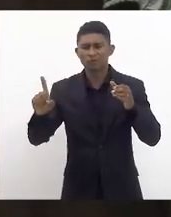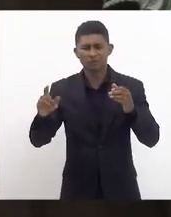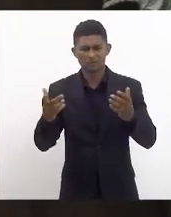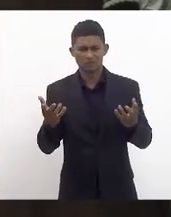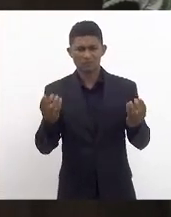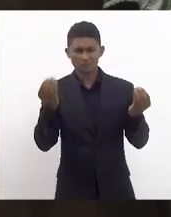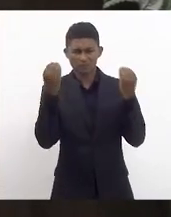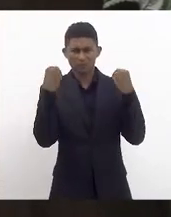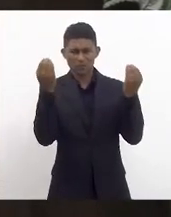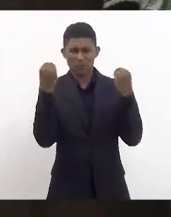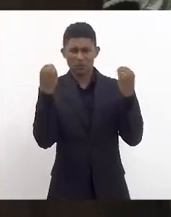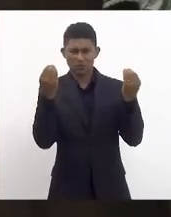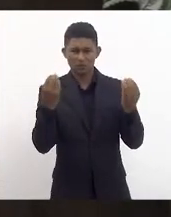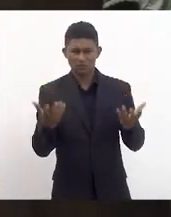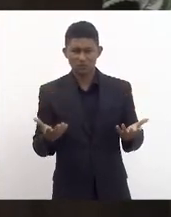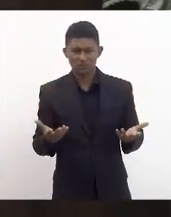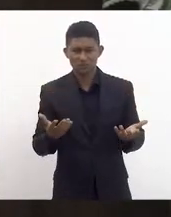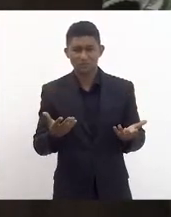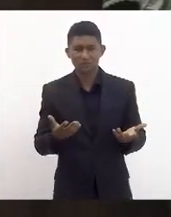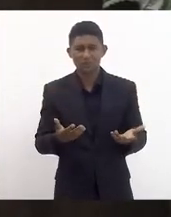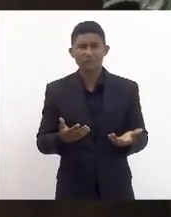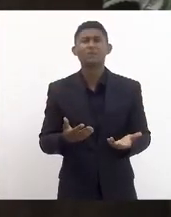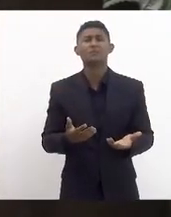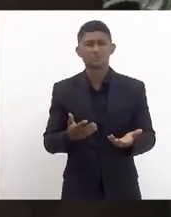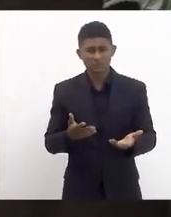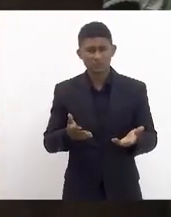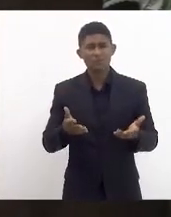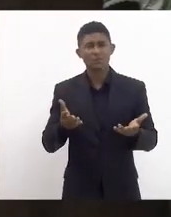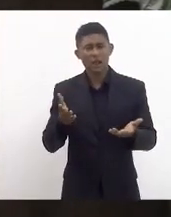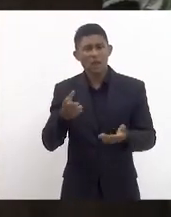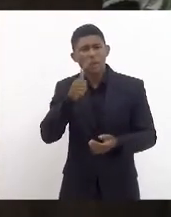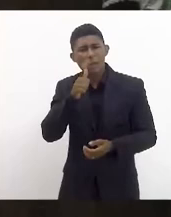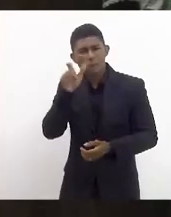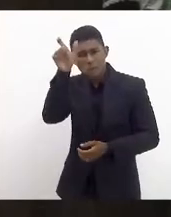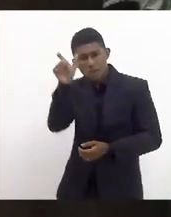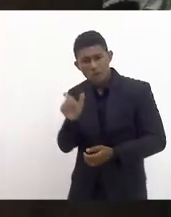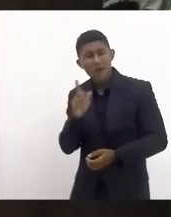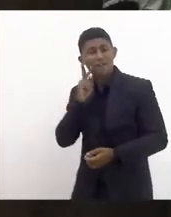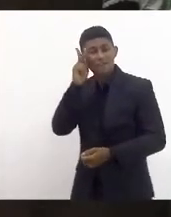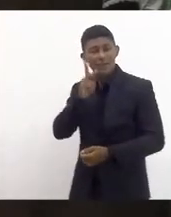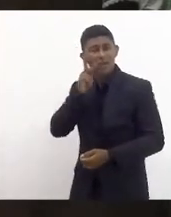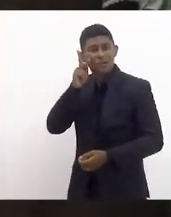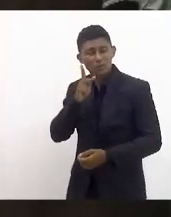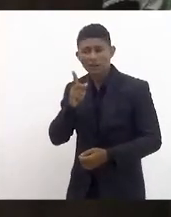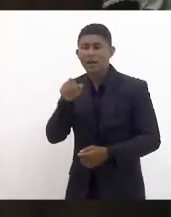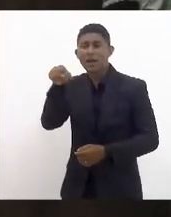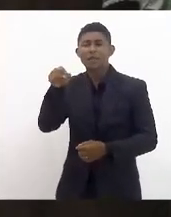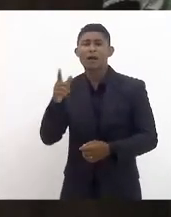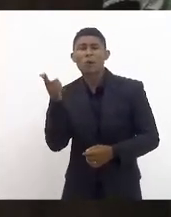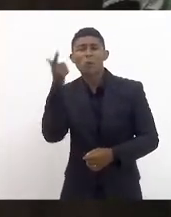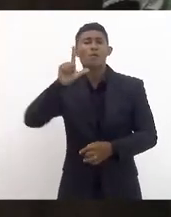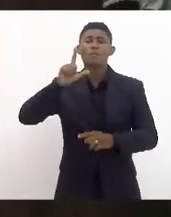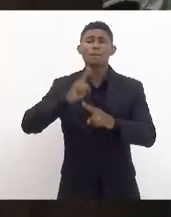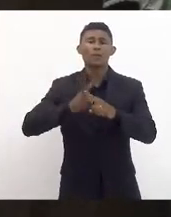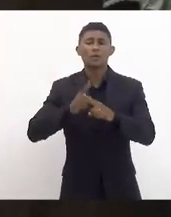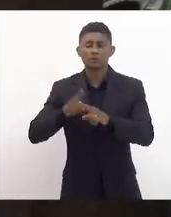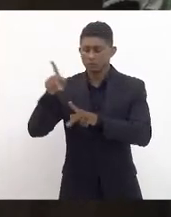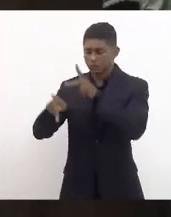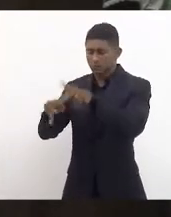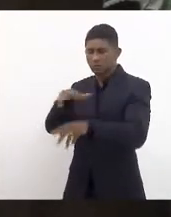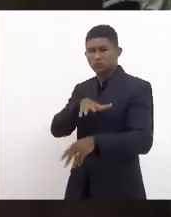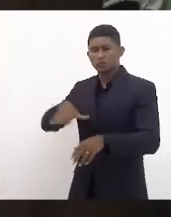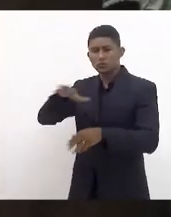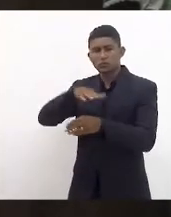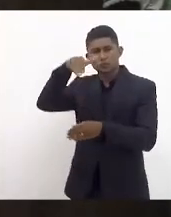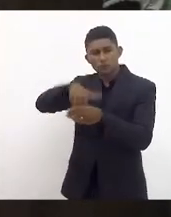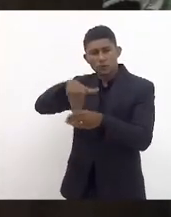não. A vereadora foi votada. Ela está ali em decorrência do voto popular.